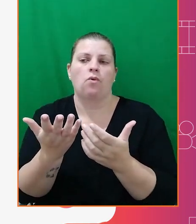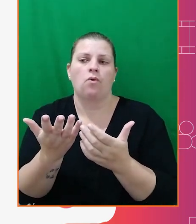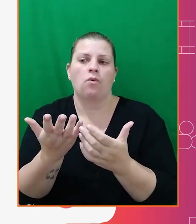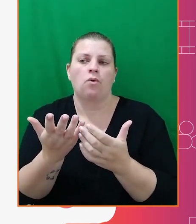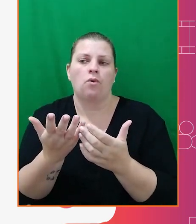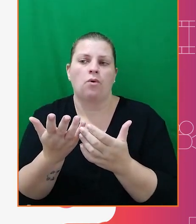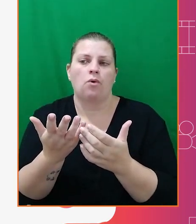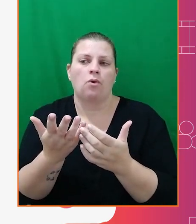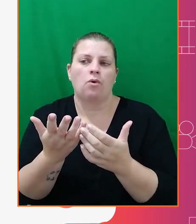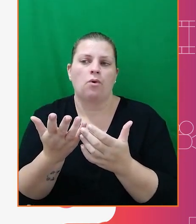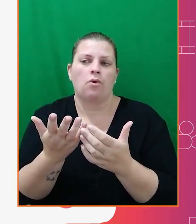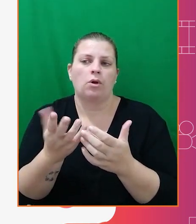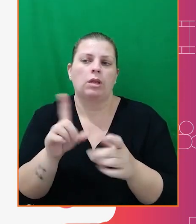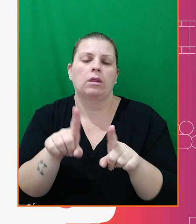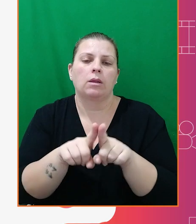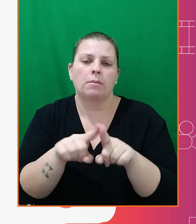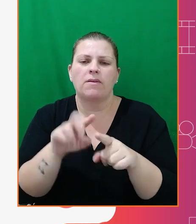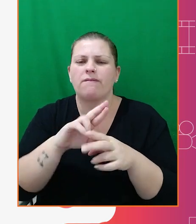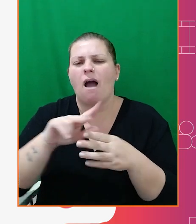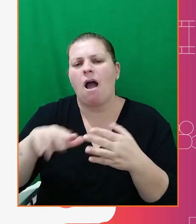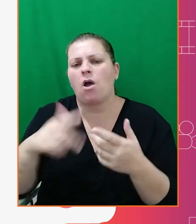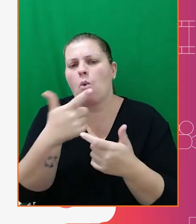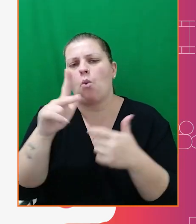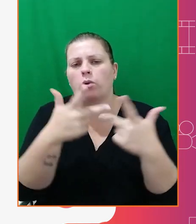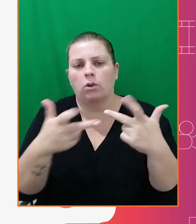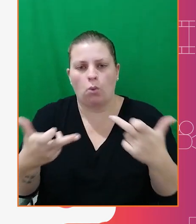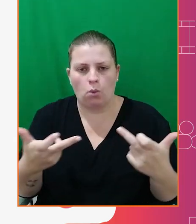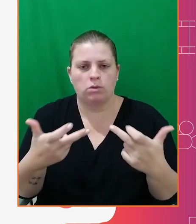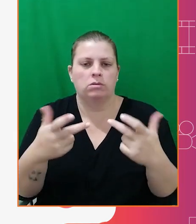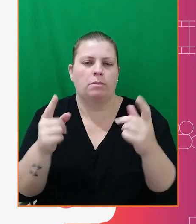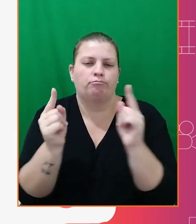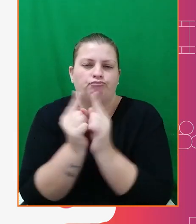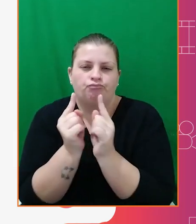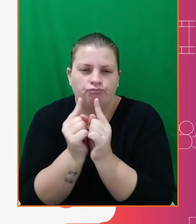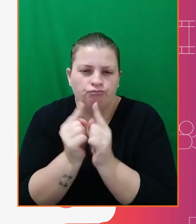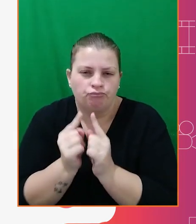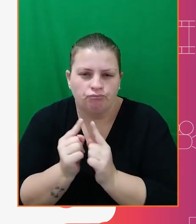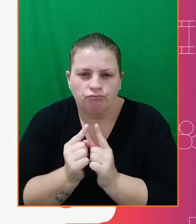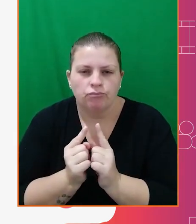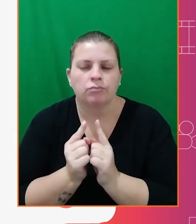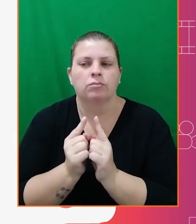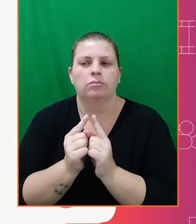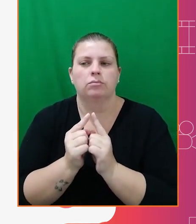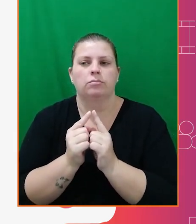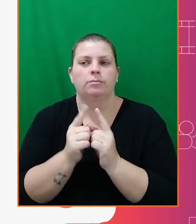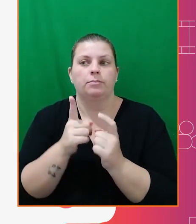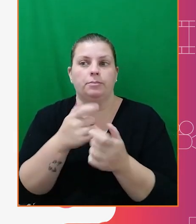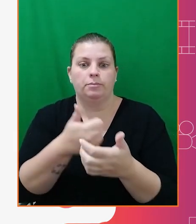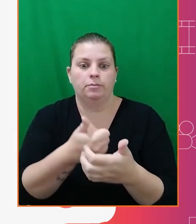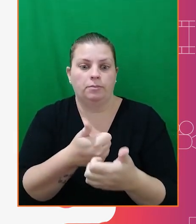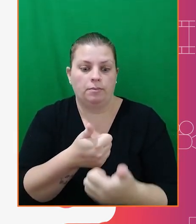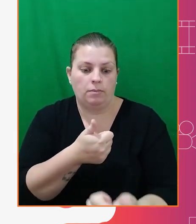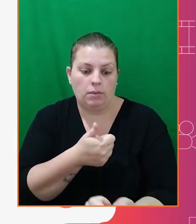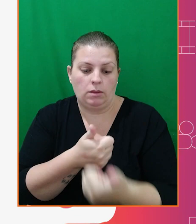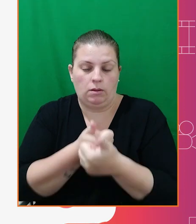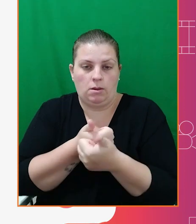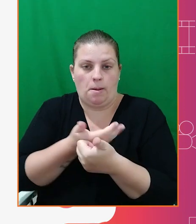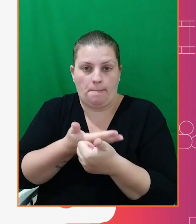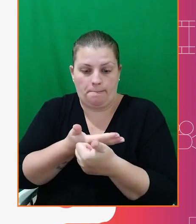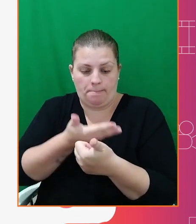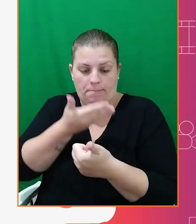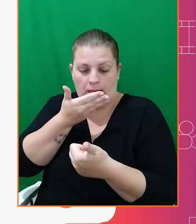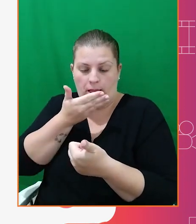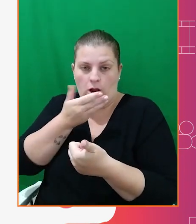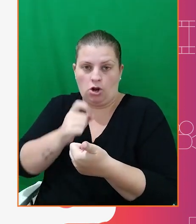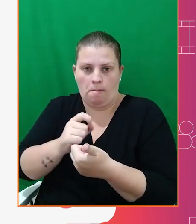outros elementos pequenininhos. O ideal é que os elementos mais próximos do observador sejam desenhados